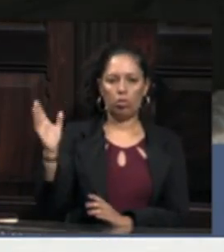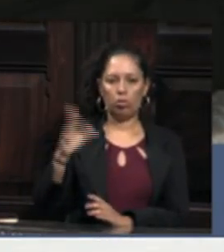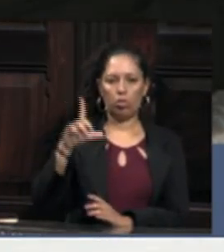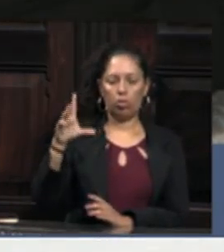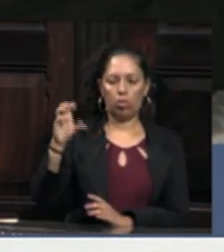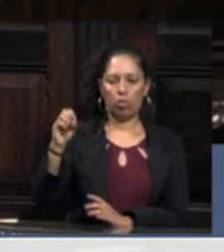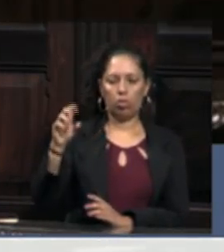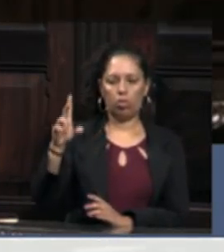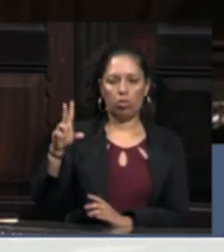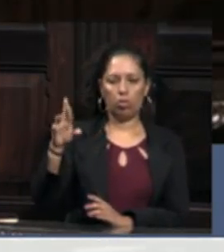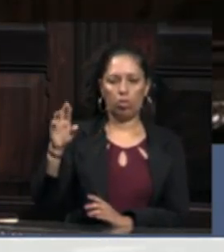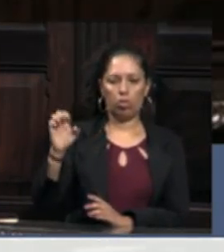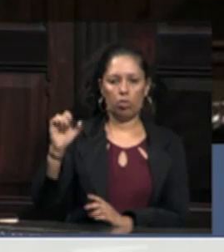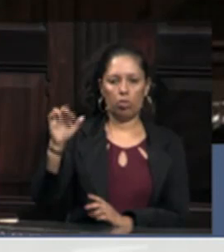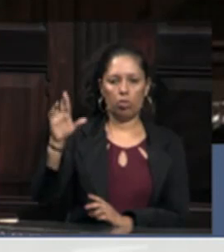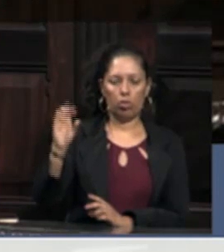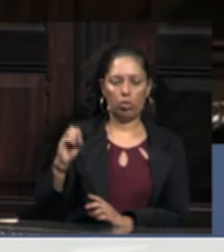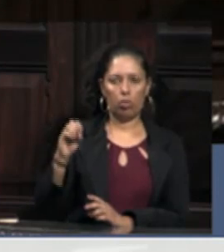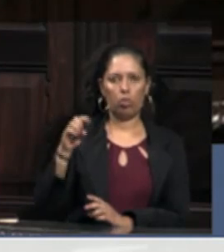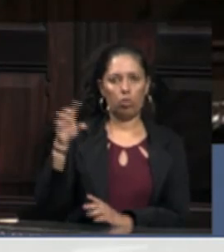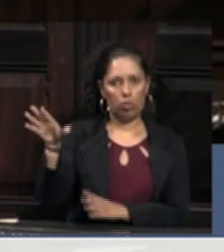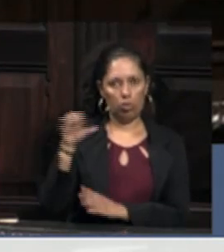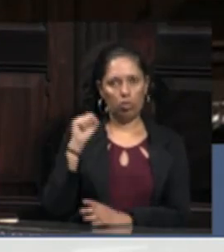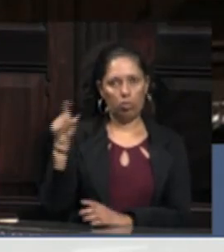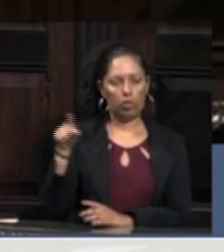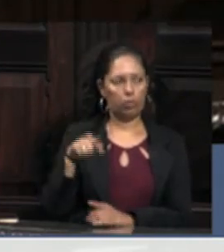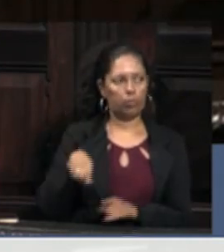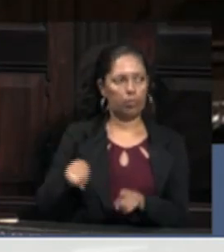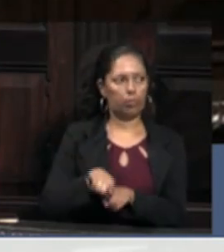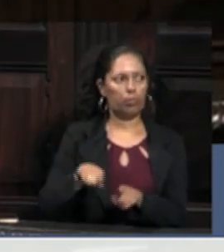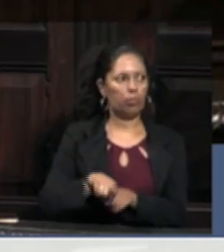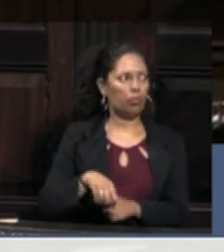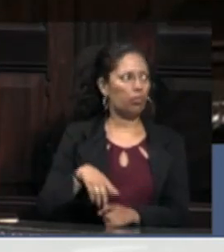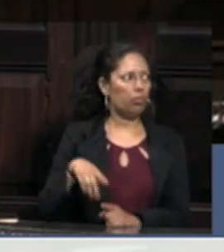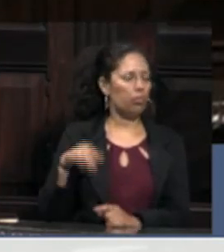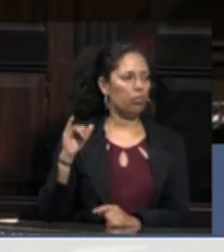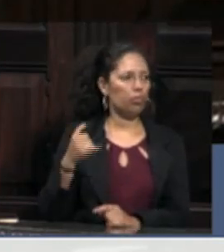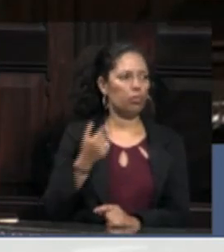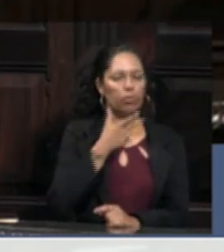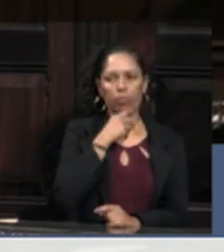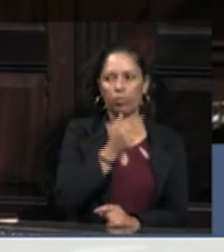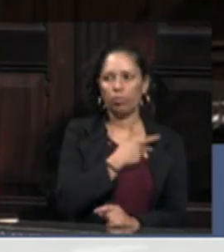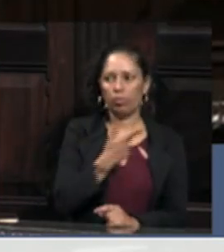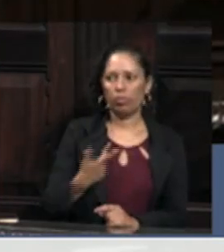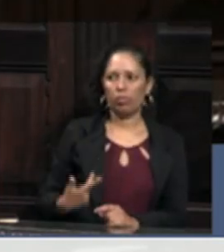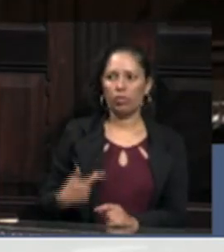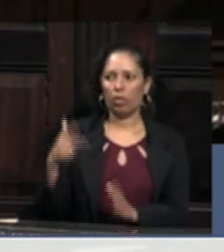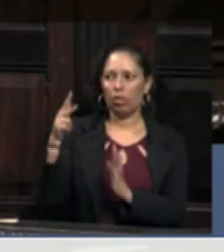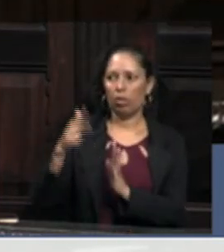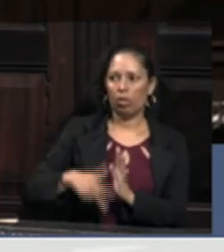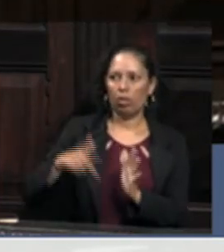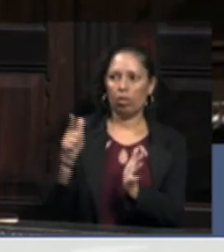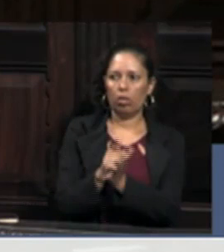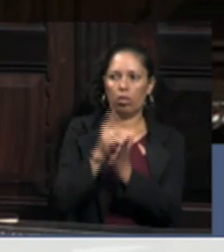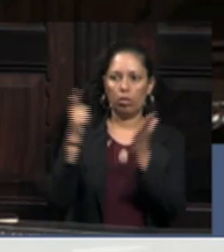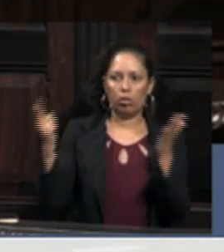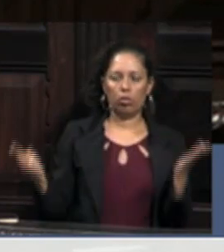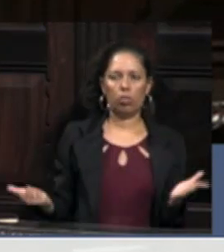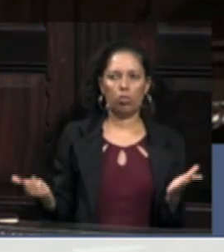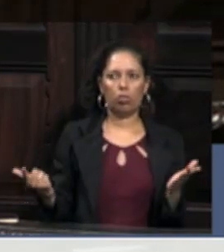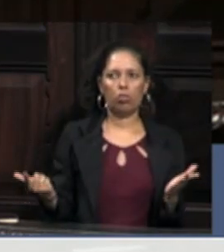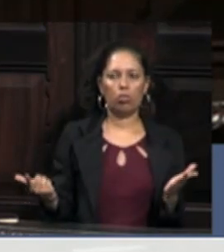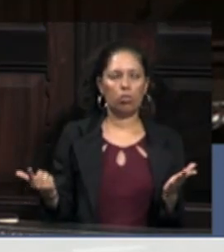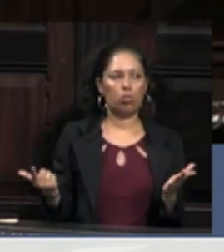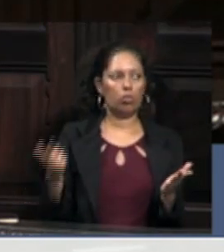convidá-lo. Muito obrigado. E, finalmente, senhor presidente, li nos jornais que